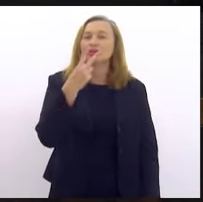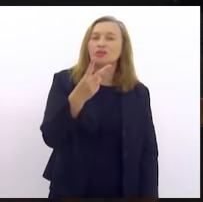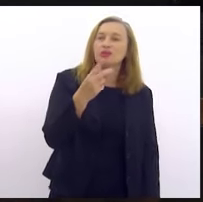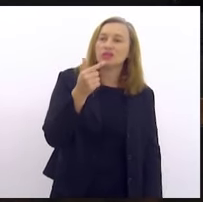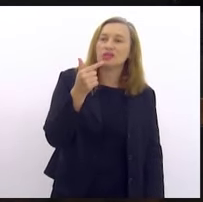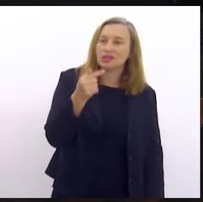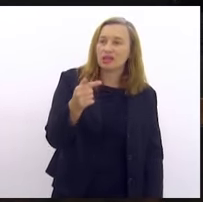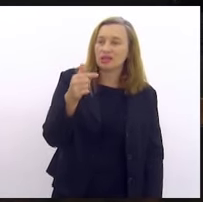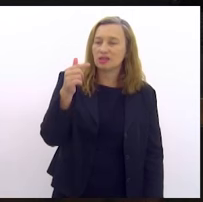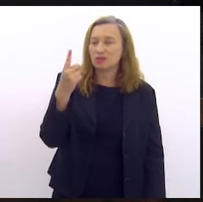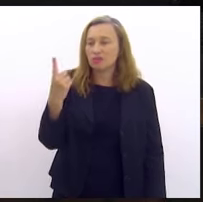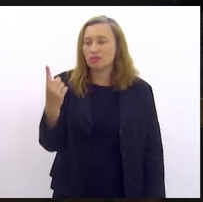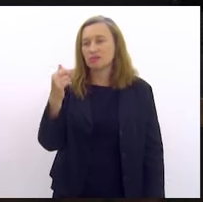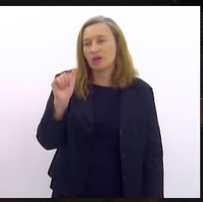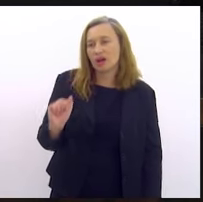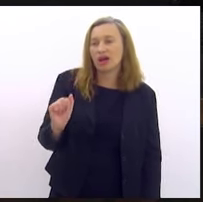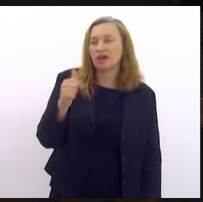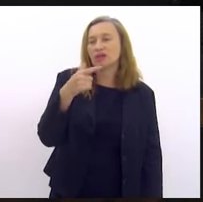1242-2015,